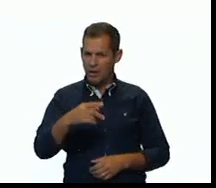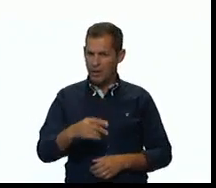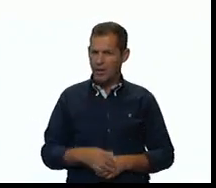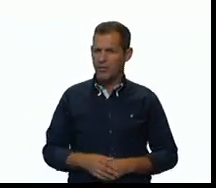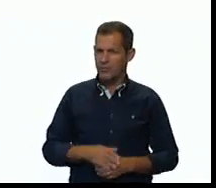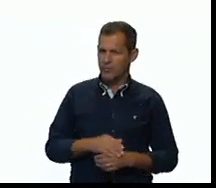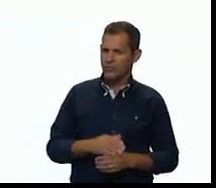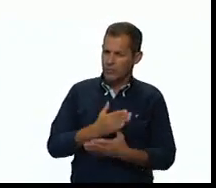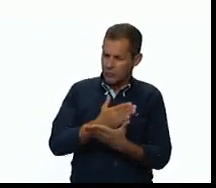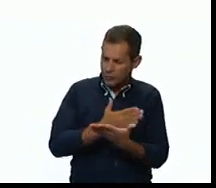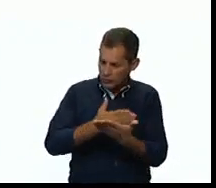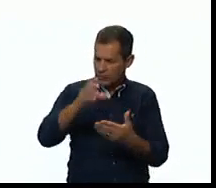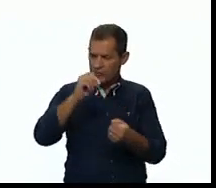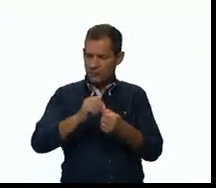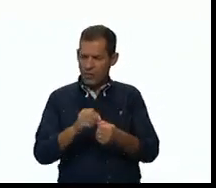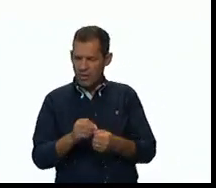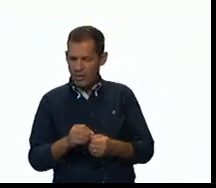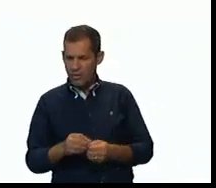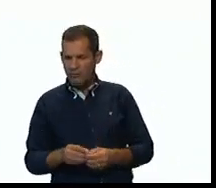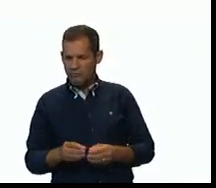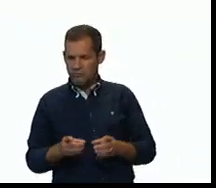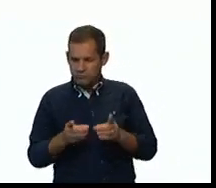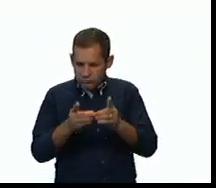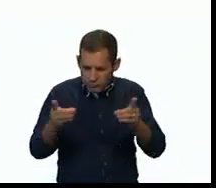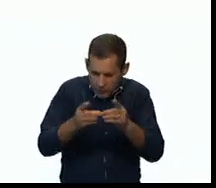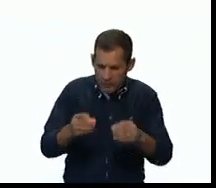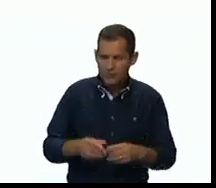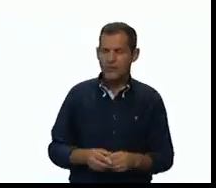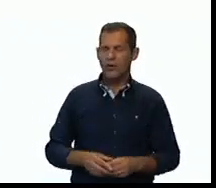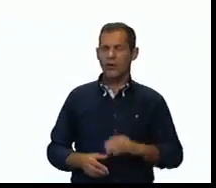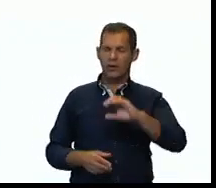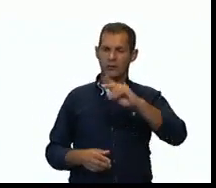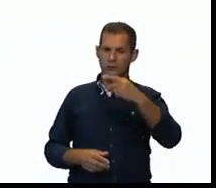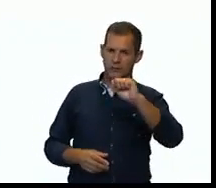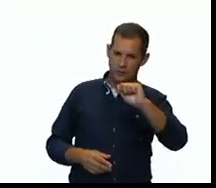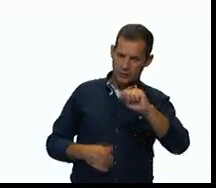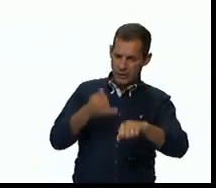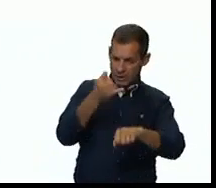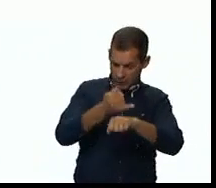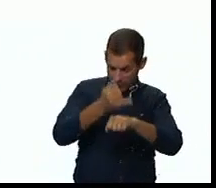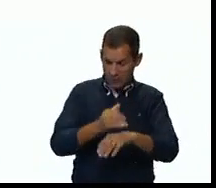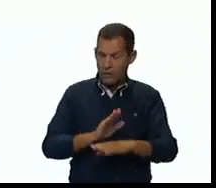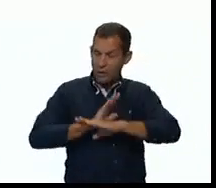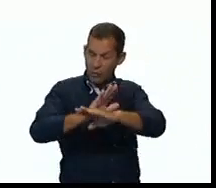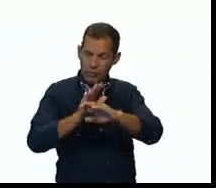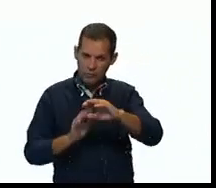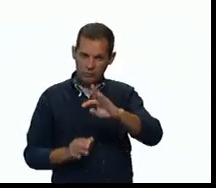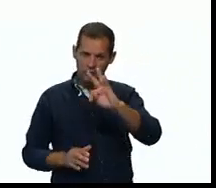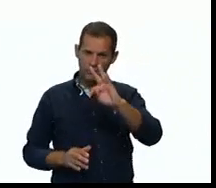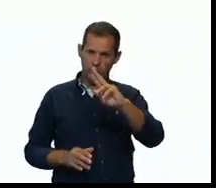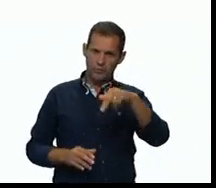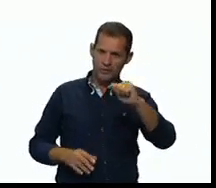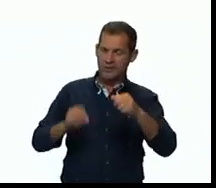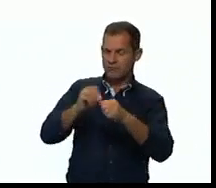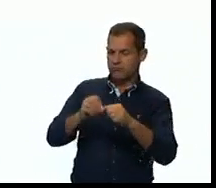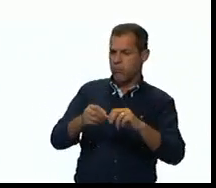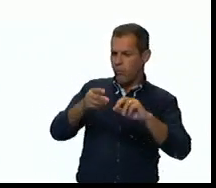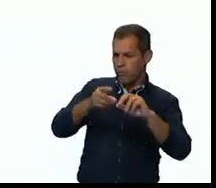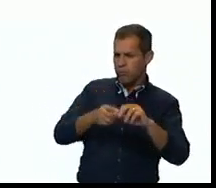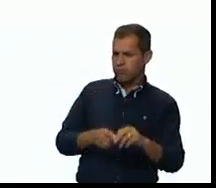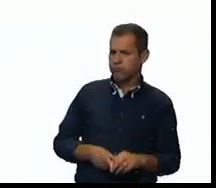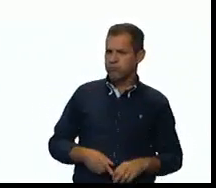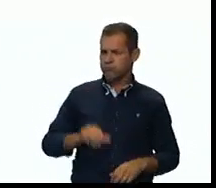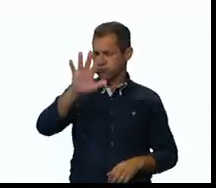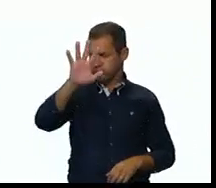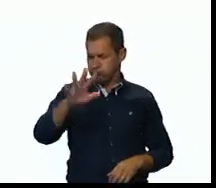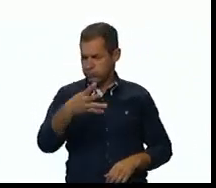passo? Você realizou a medição da chapa metálica com auxílio de uma trena e construiu esse gráfico. Então, você descobriu